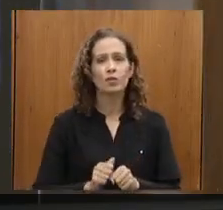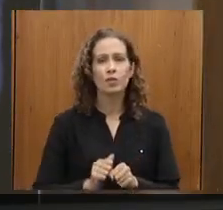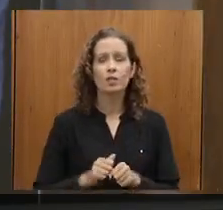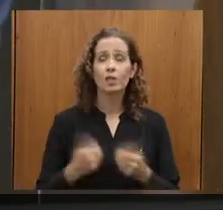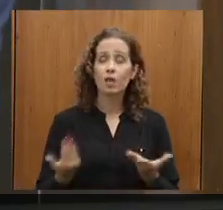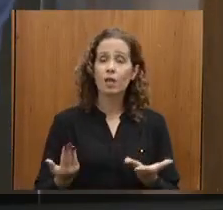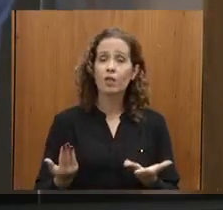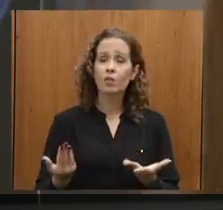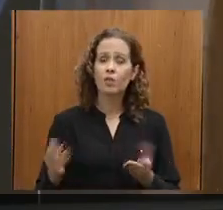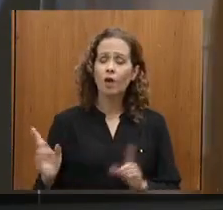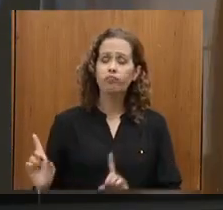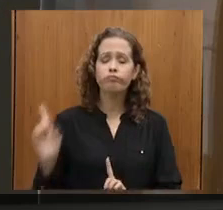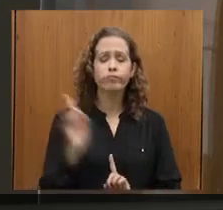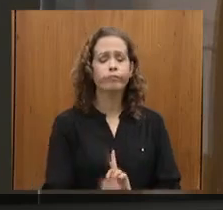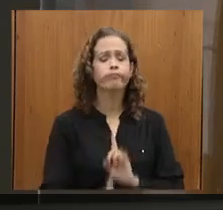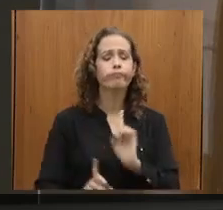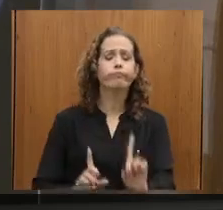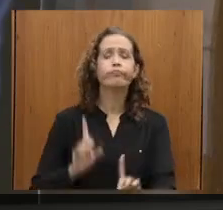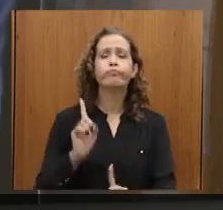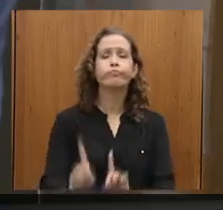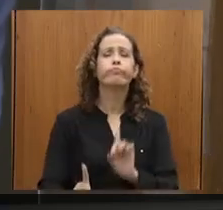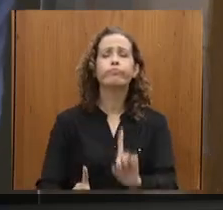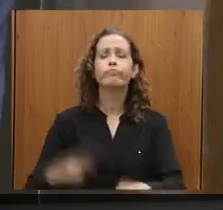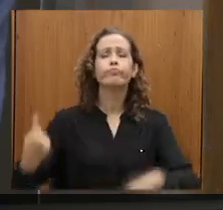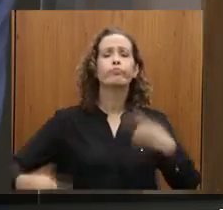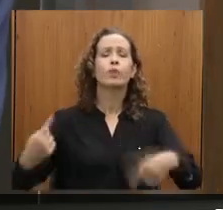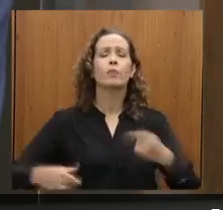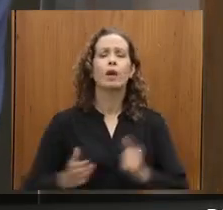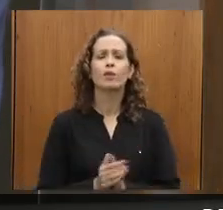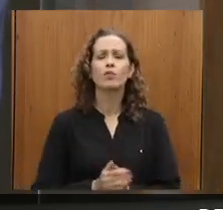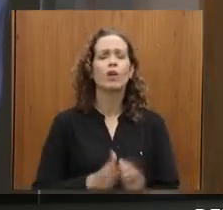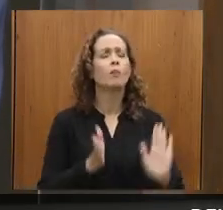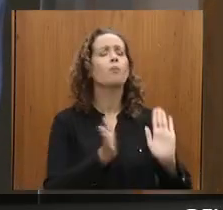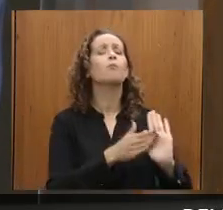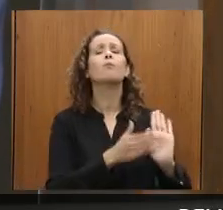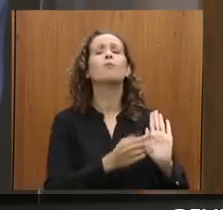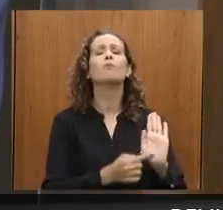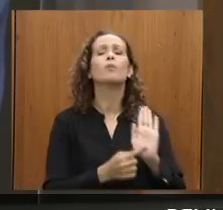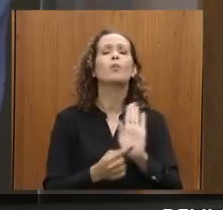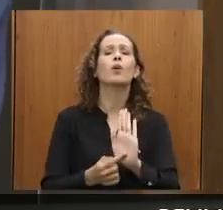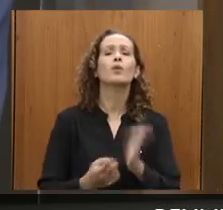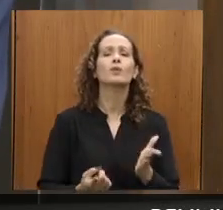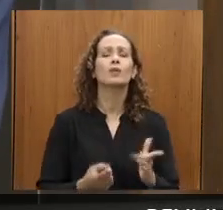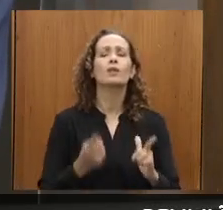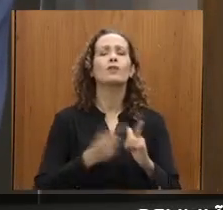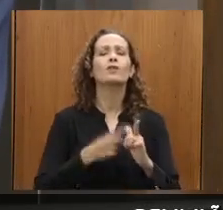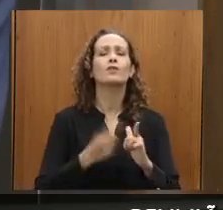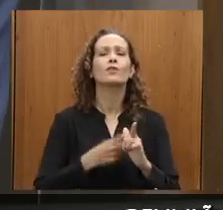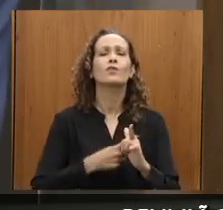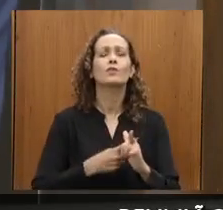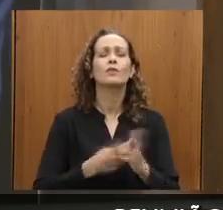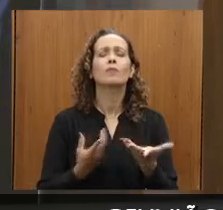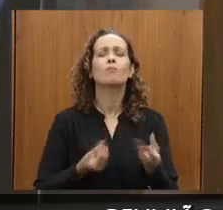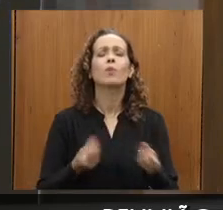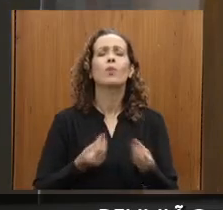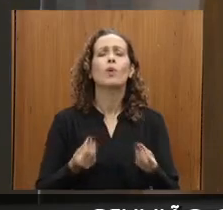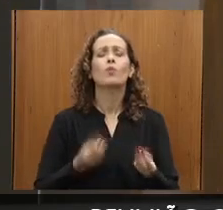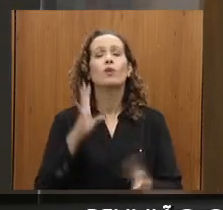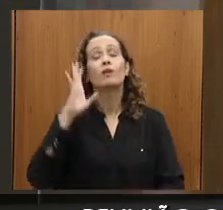debates qual é a sua proposta para a renegociação da dívida com o Estado de Minas Gerais, para que os